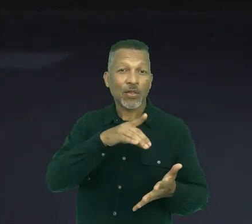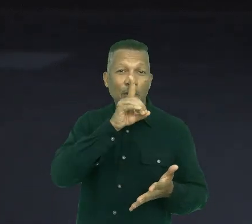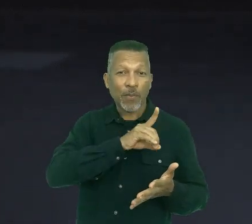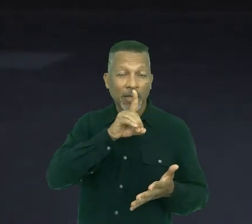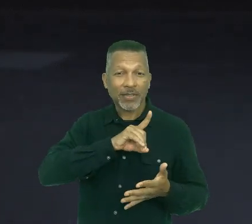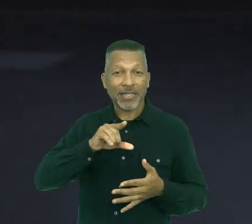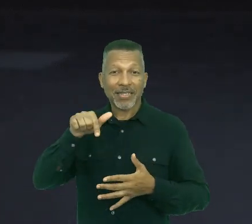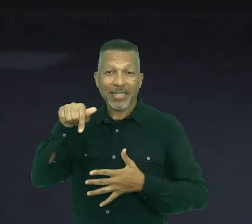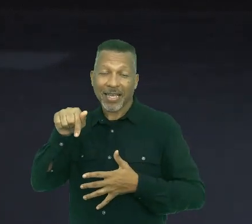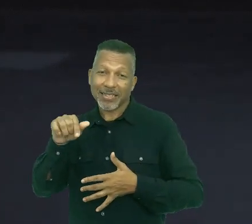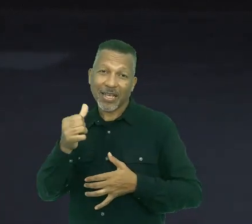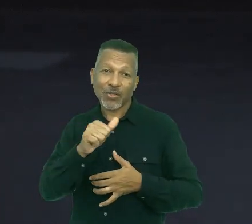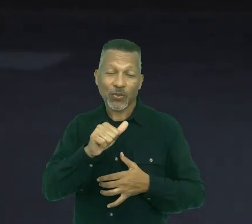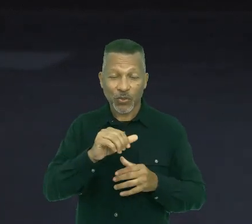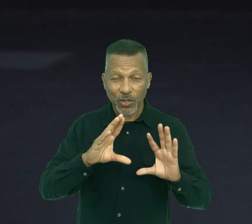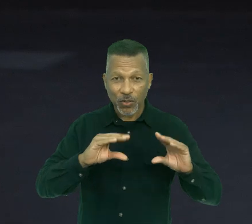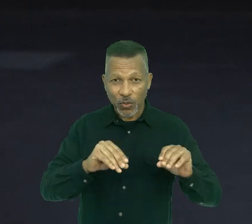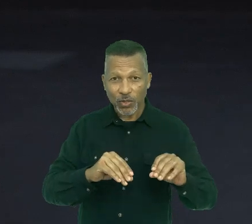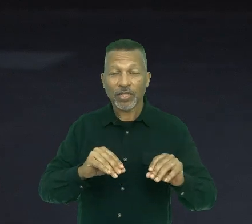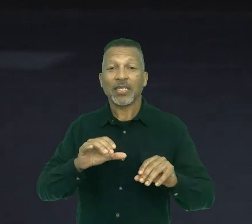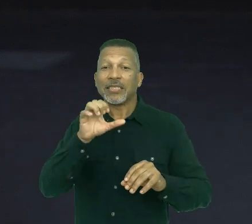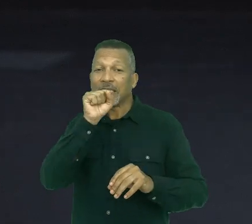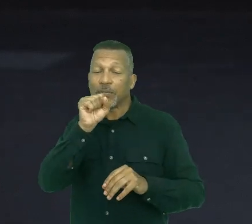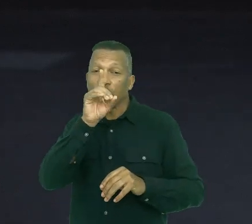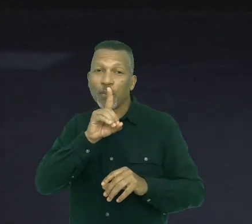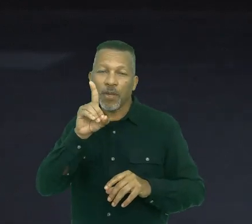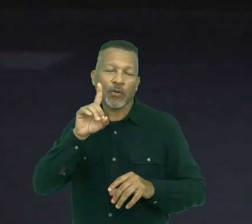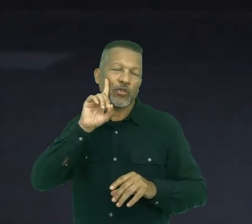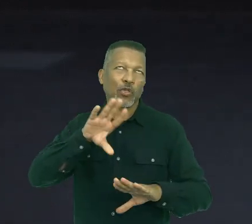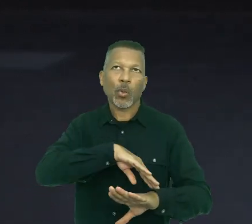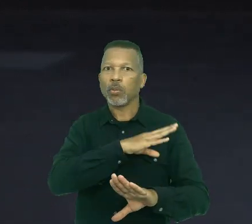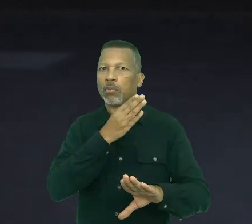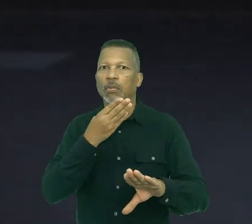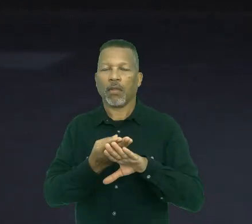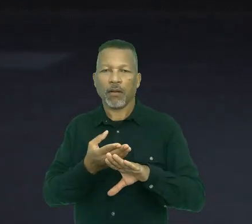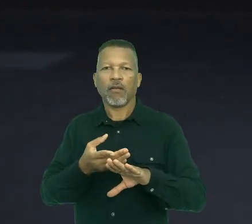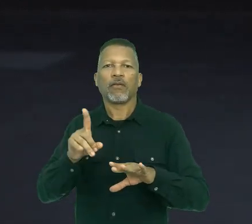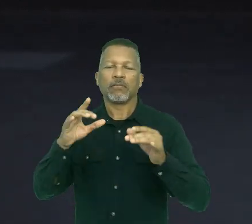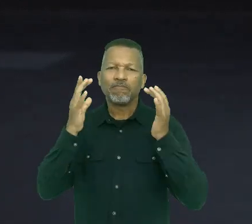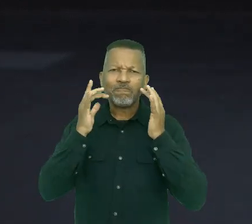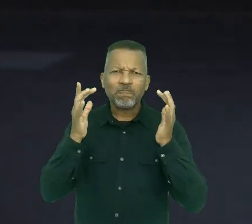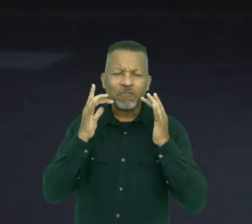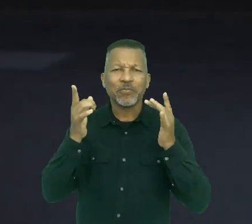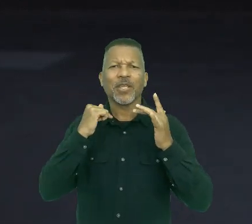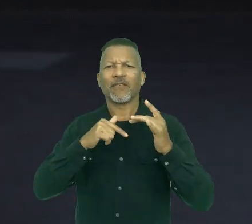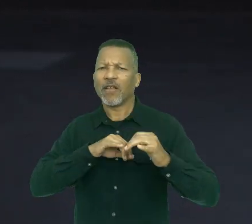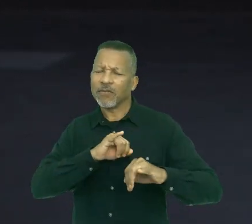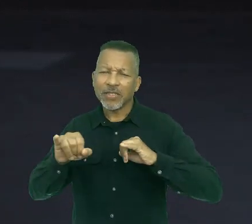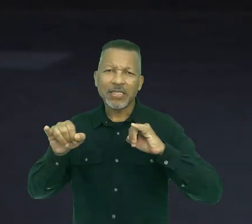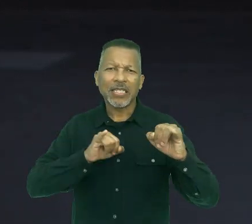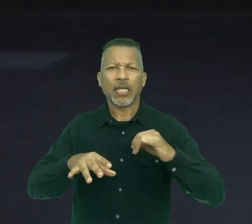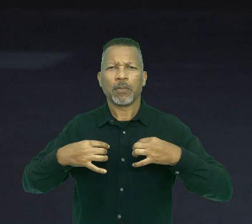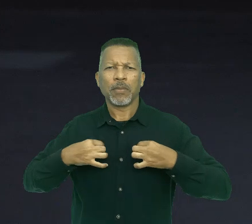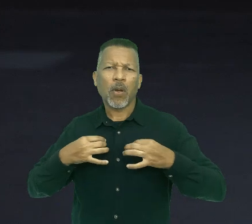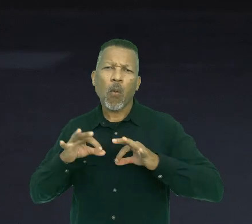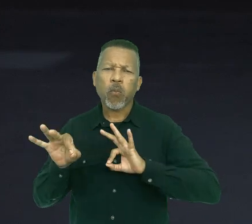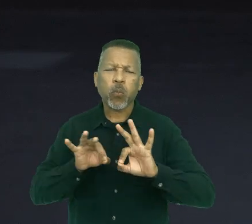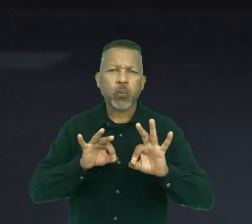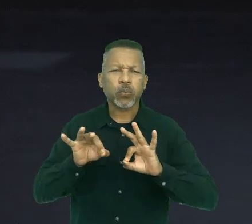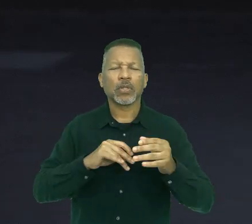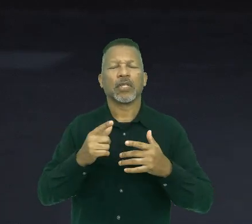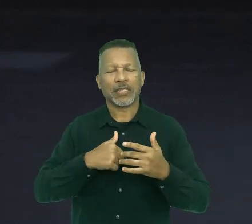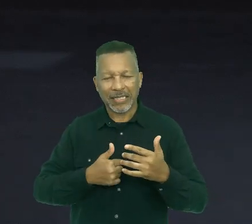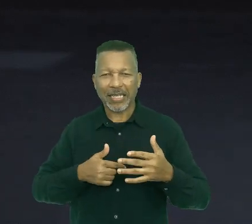às 11 da noite, sábados e domingos o dia inteiro, e fazendo espetáculos, fazendo divulgação, fazendo figurino. Também era um processo